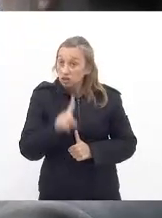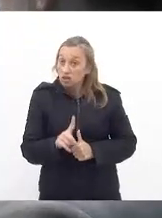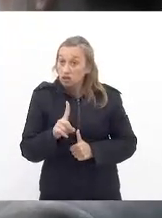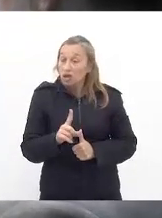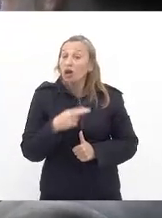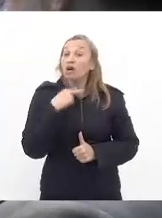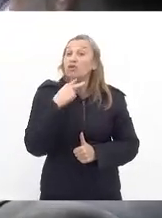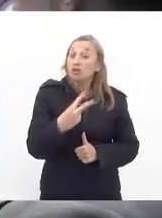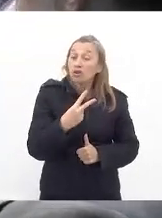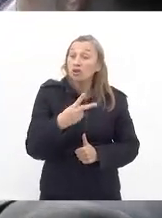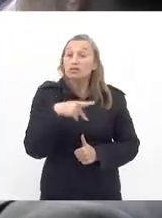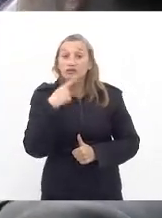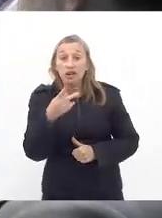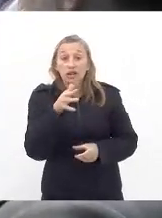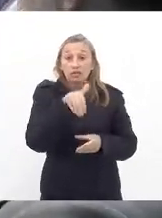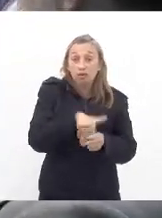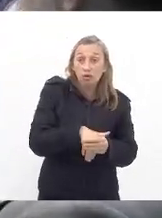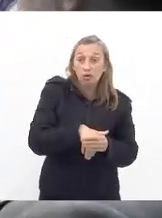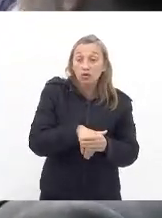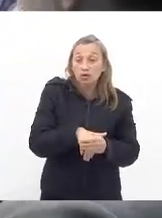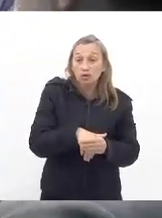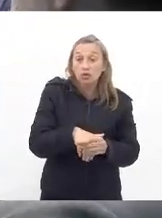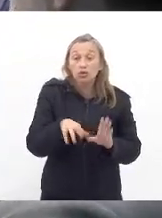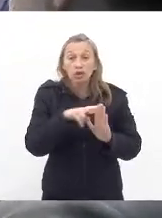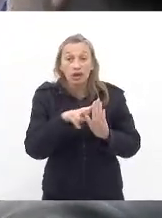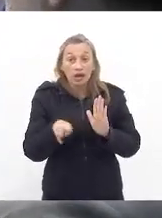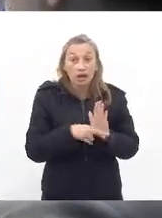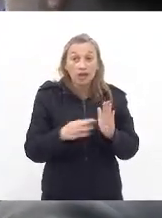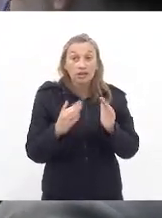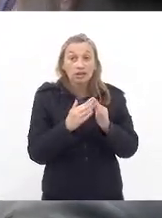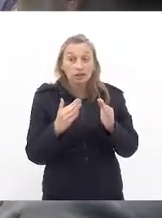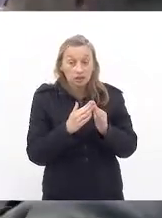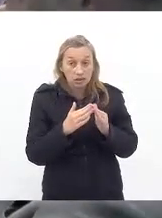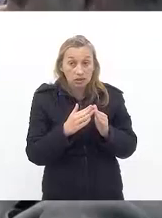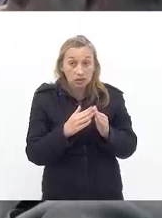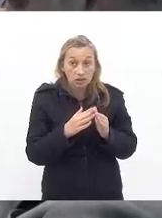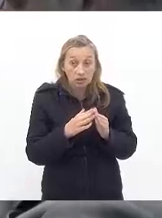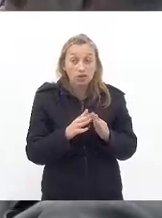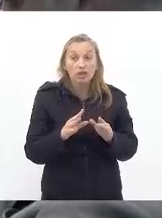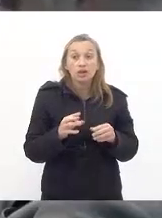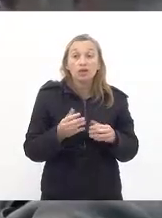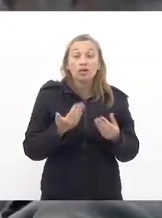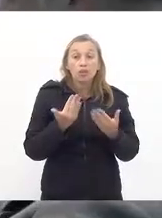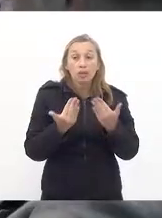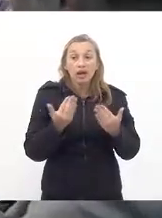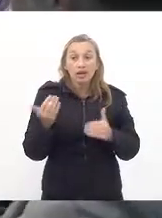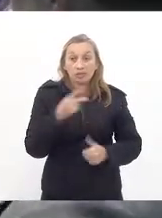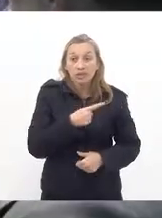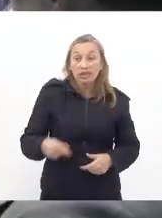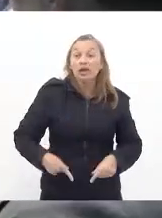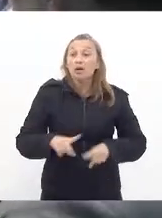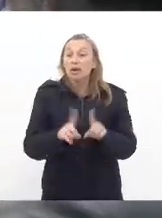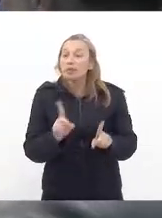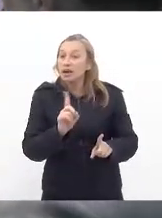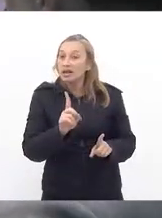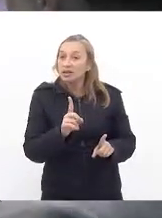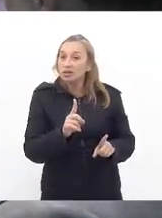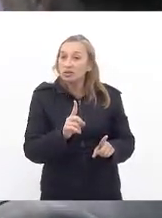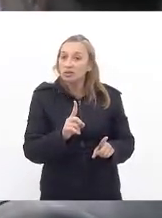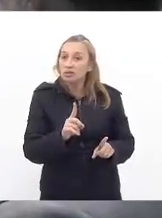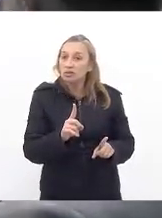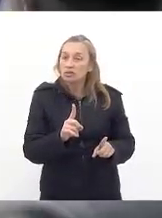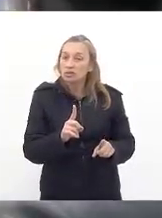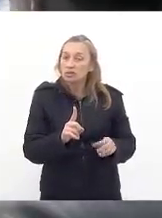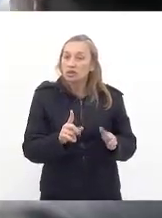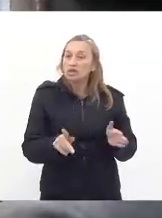a voz fala voto Como manda o Regimento como se titular fosse agora para não submeter nesse